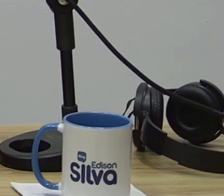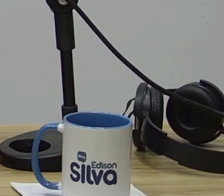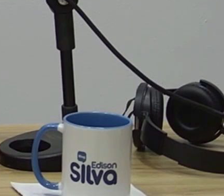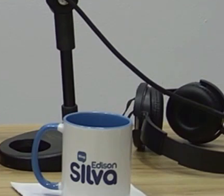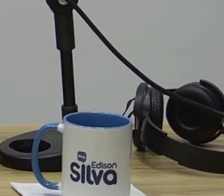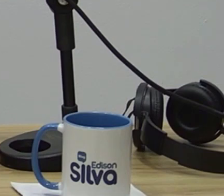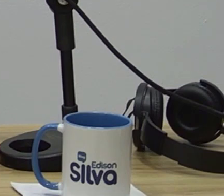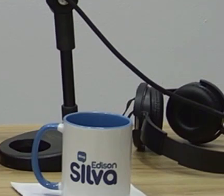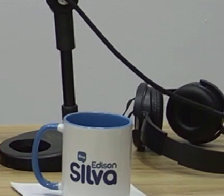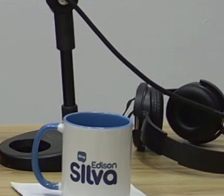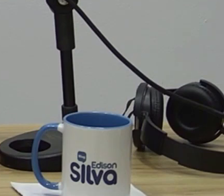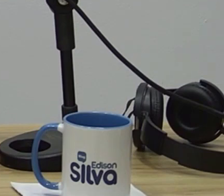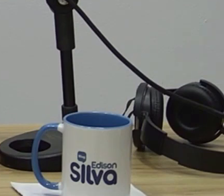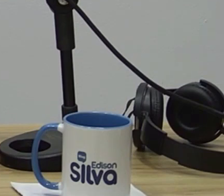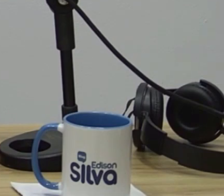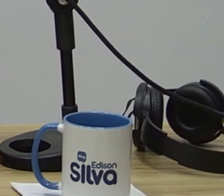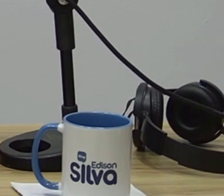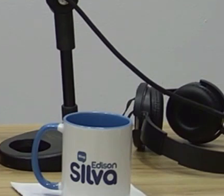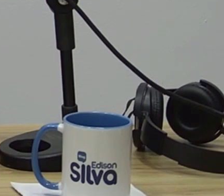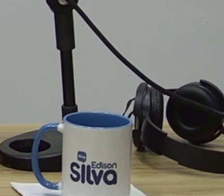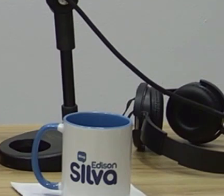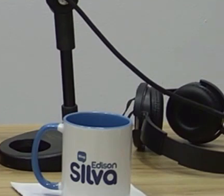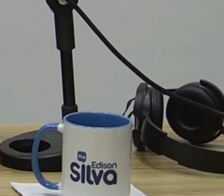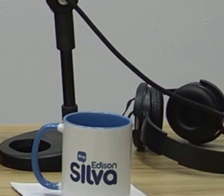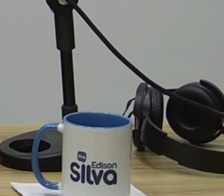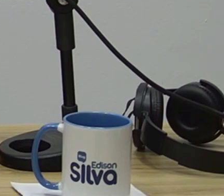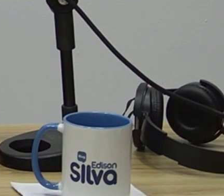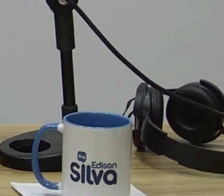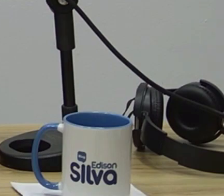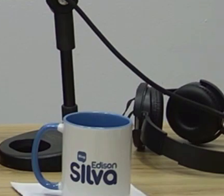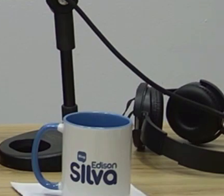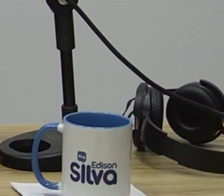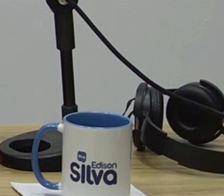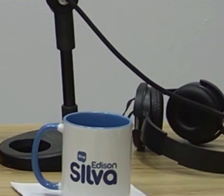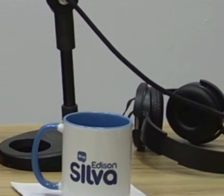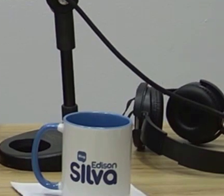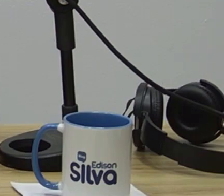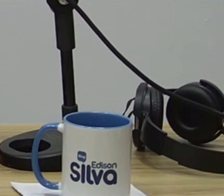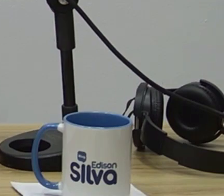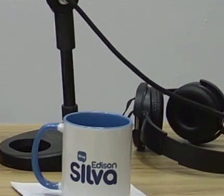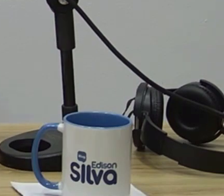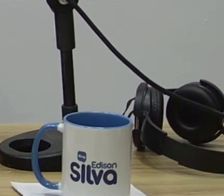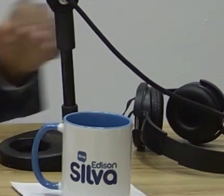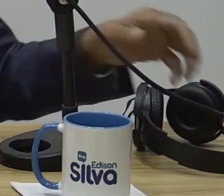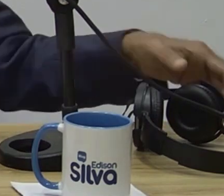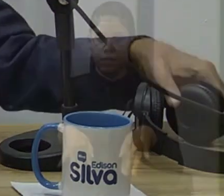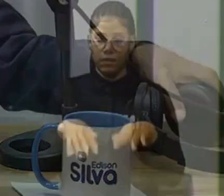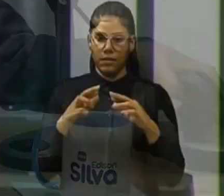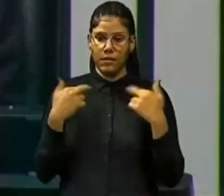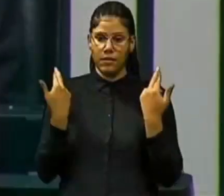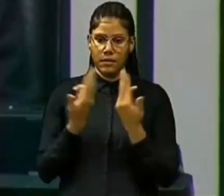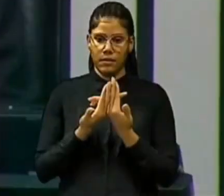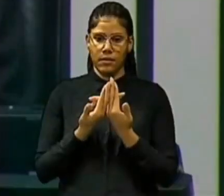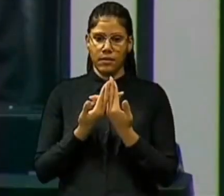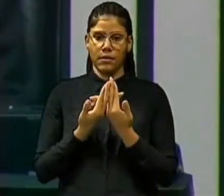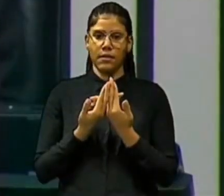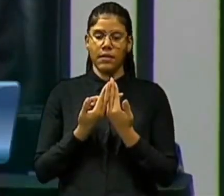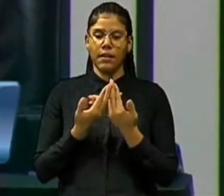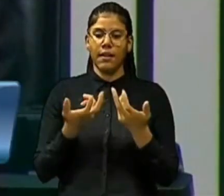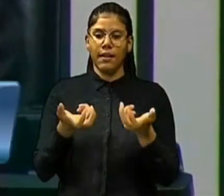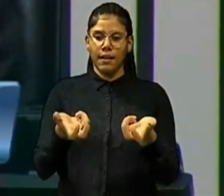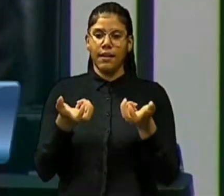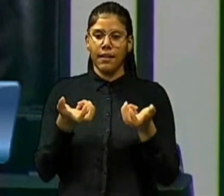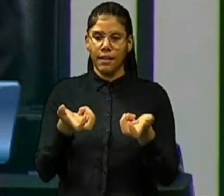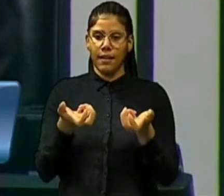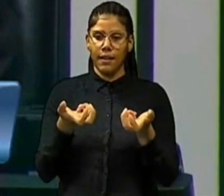atuação de Everardo Silveira no Legislativo cearense. Vamos ouvi-lo. Quero aqui